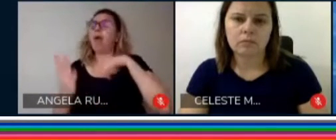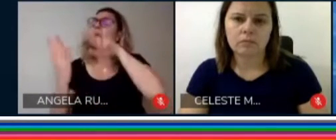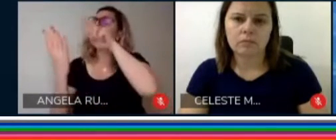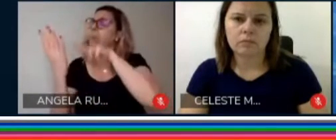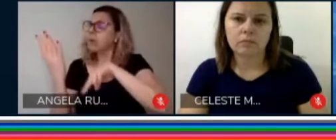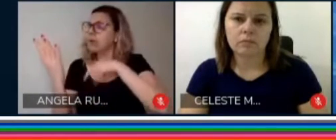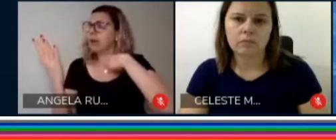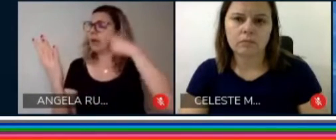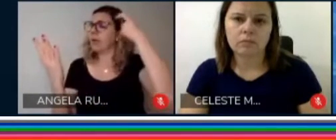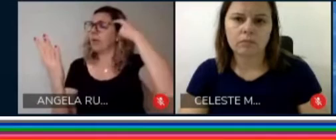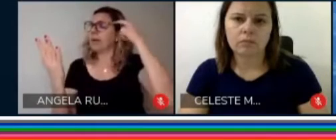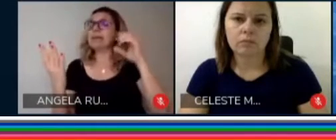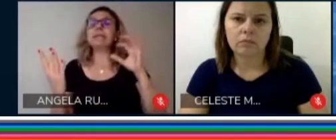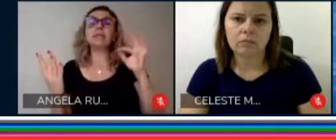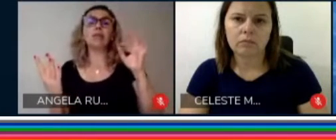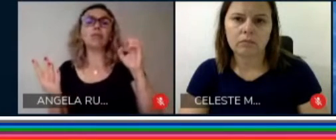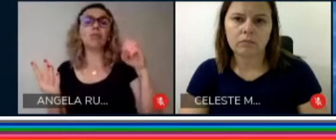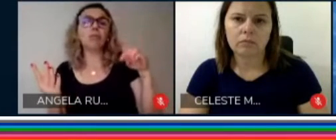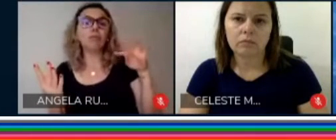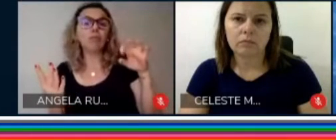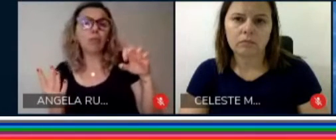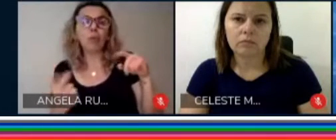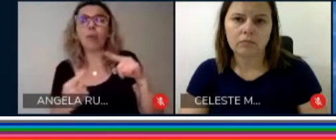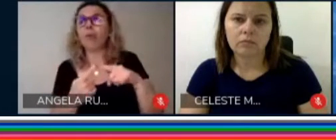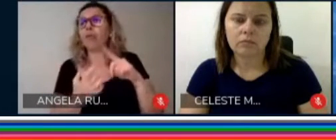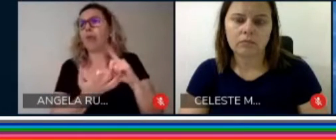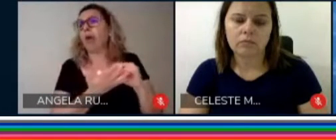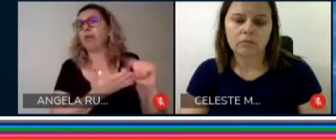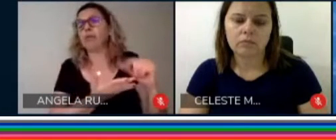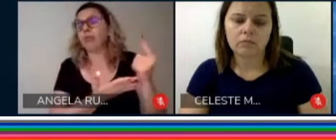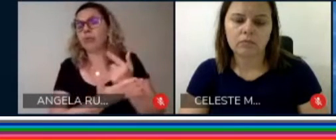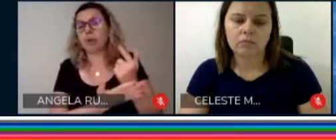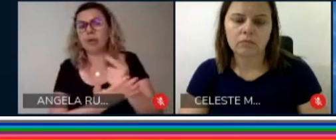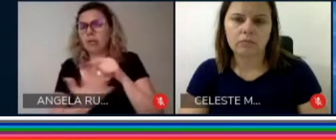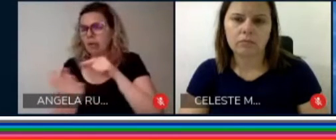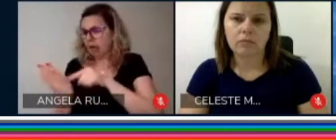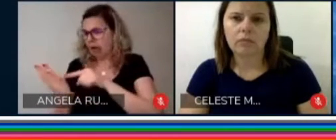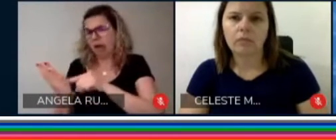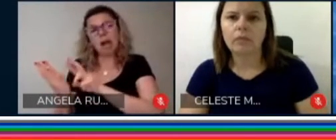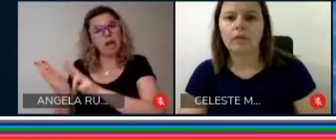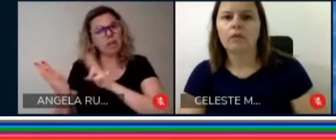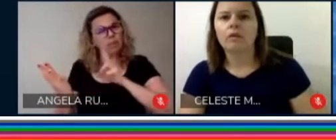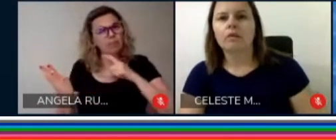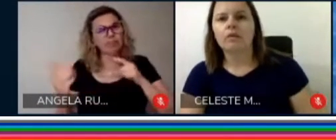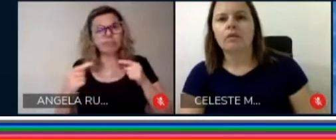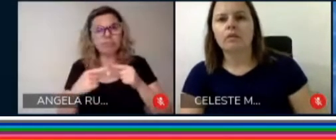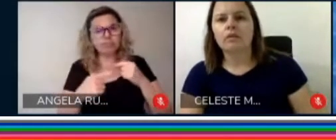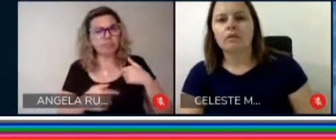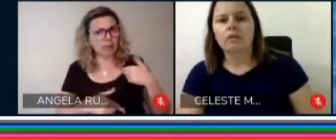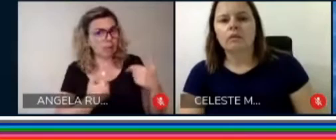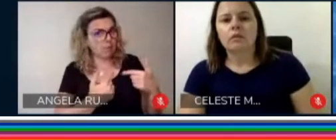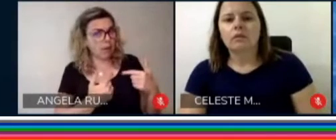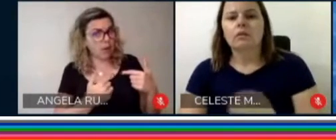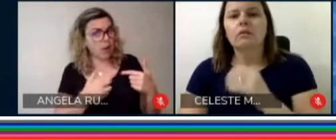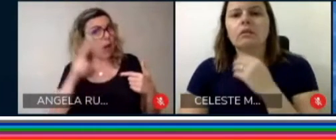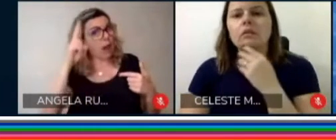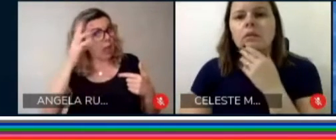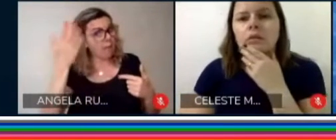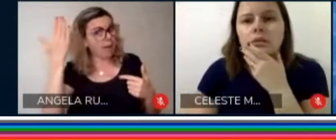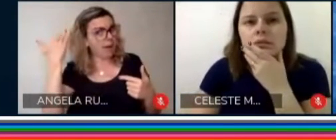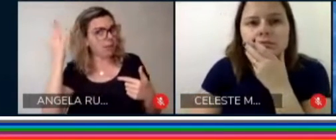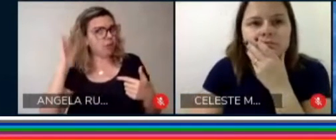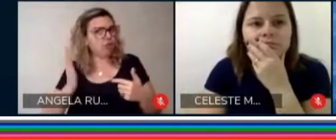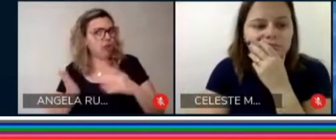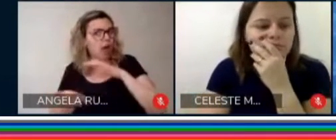da fonte, né, do artigo, do livro, né? O documento responde às questões do meu trabalho, né? Lembrando que a gente anotou lá as